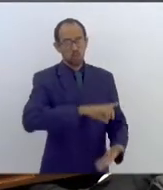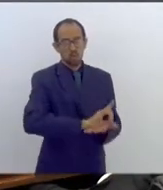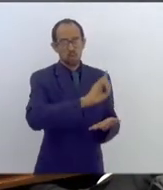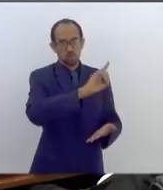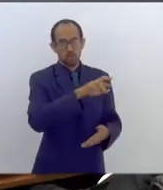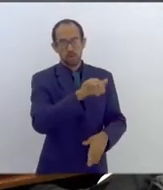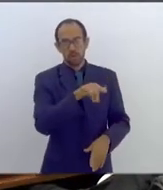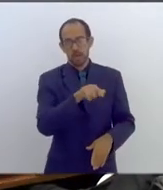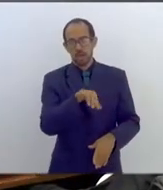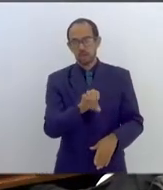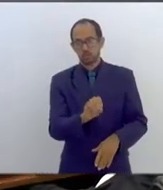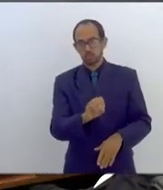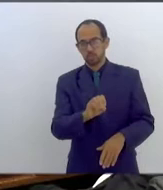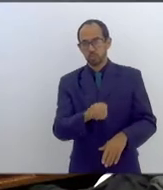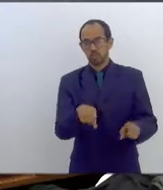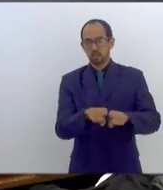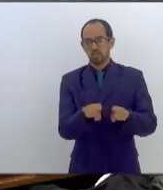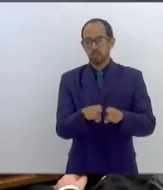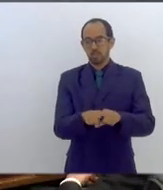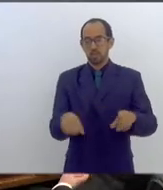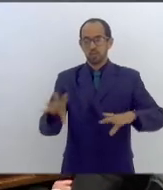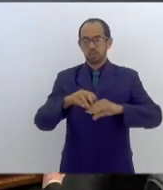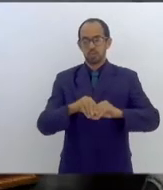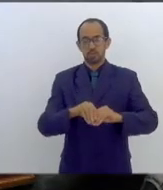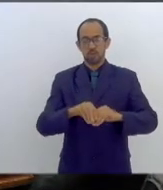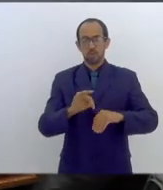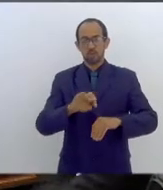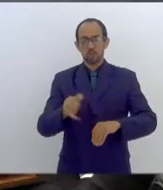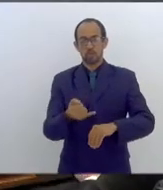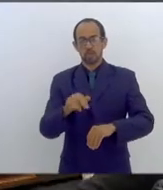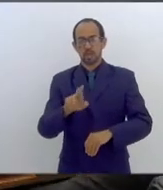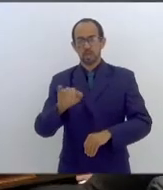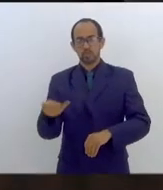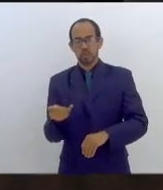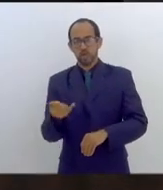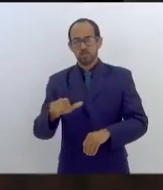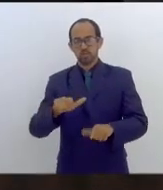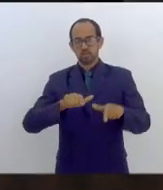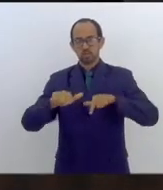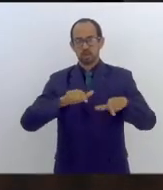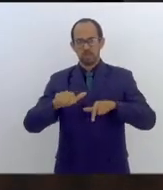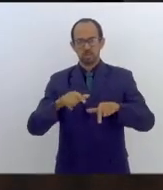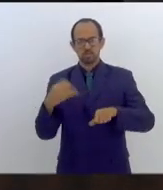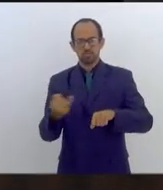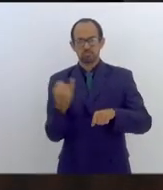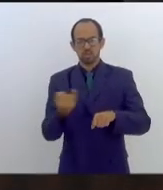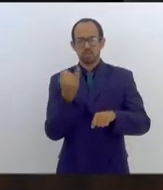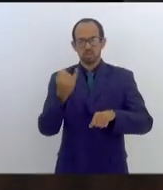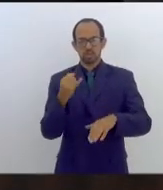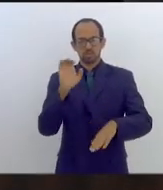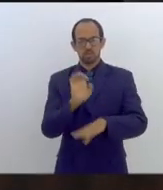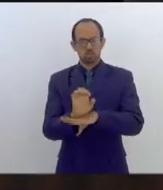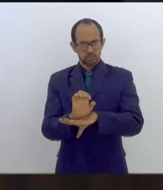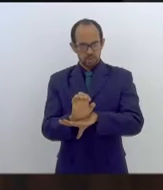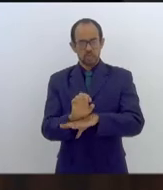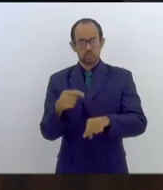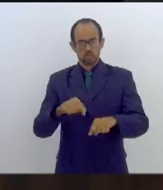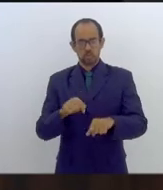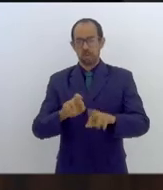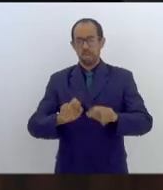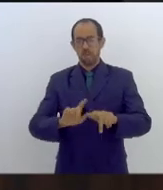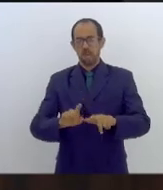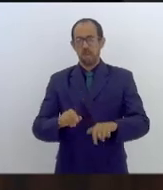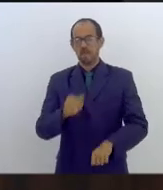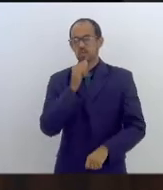Pereira e por extensão ao TJRJ pelos relevantes serviços prestados ao estado não por acaso